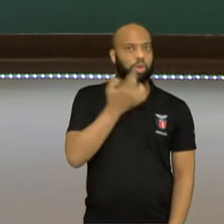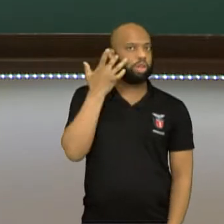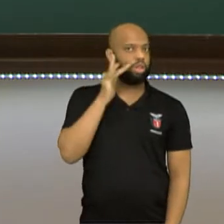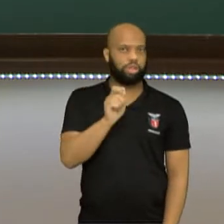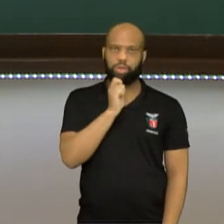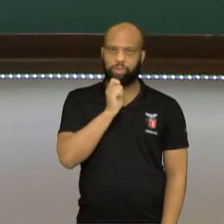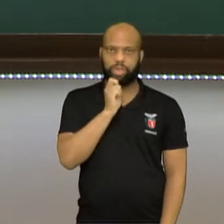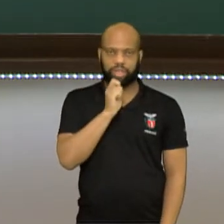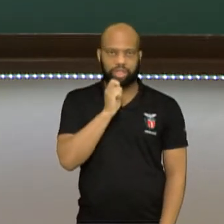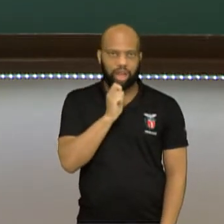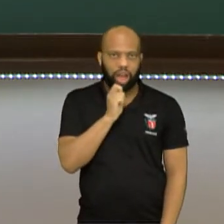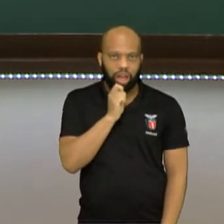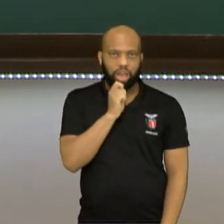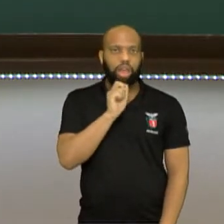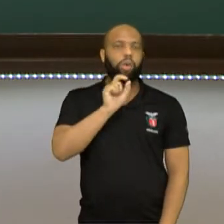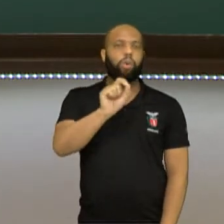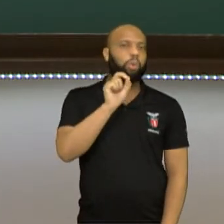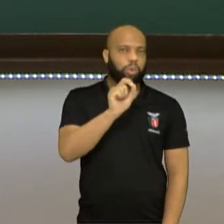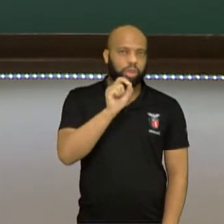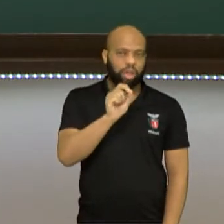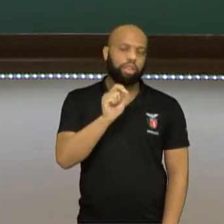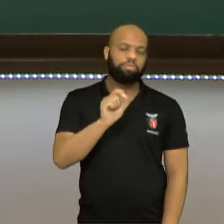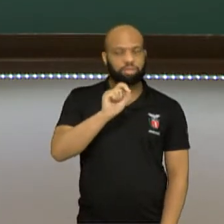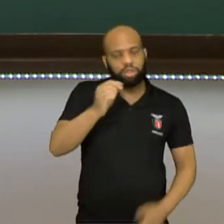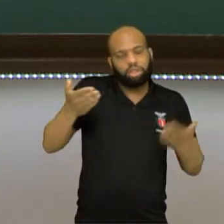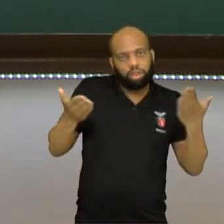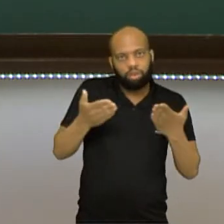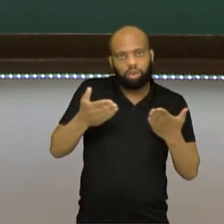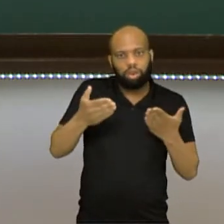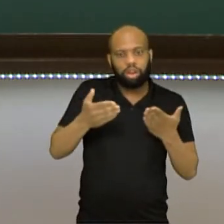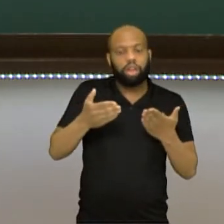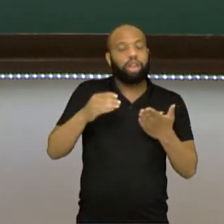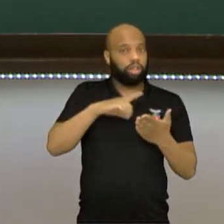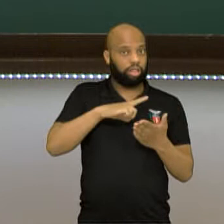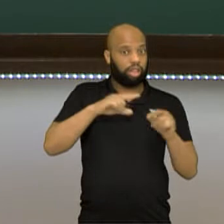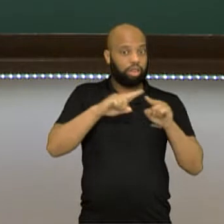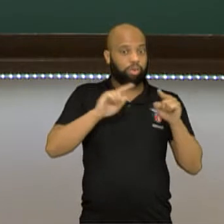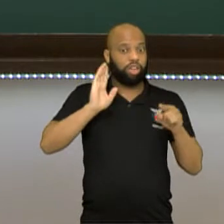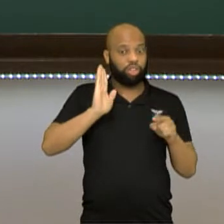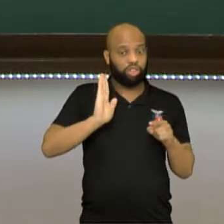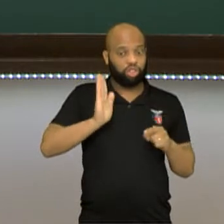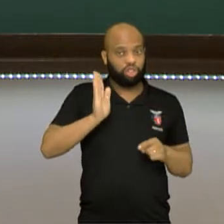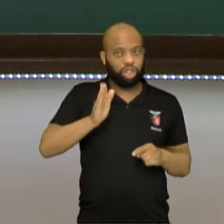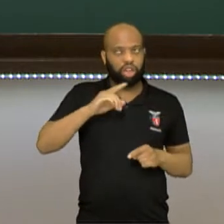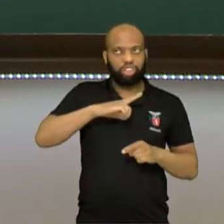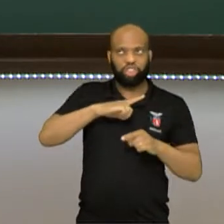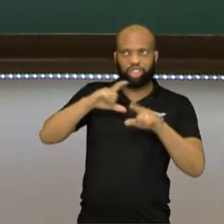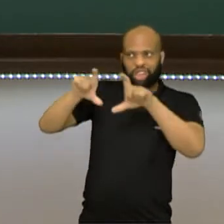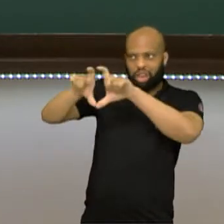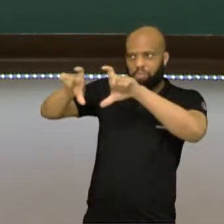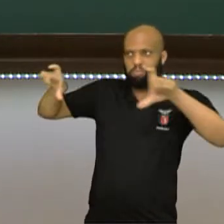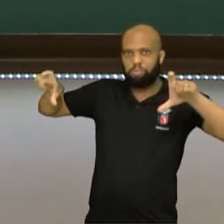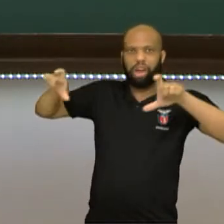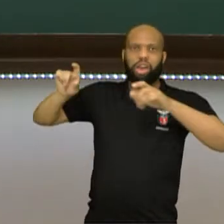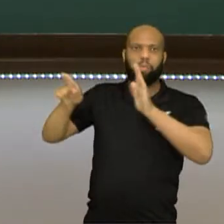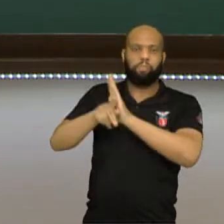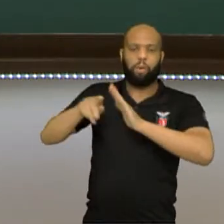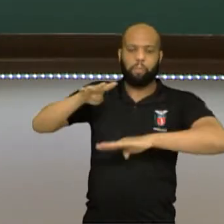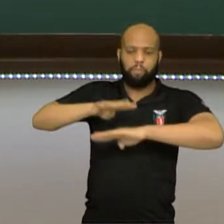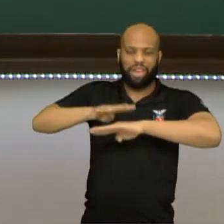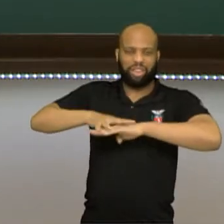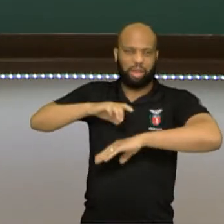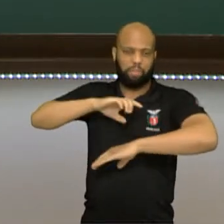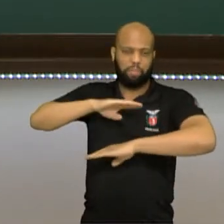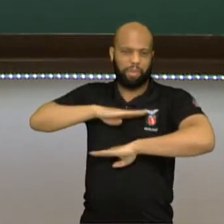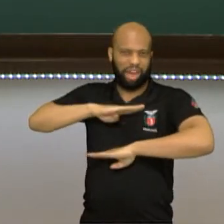desconhecido que ele apareceu lá de uma situação, problema que você traduziu, né? Então é assim que você